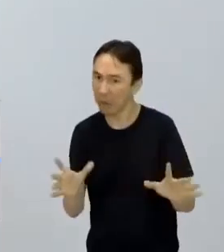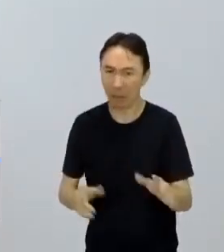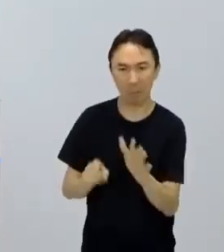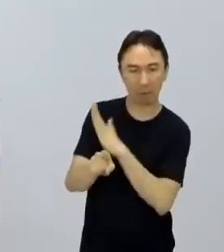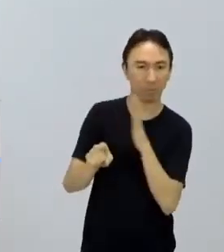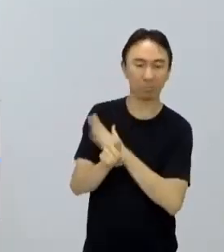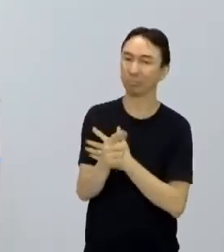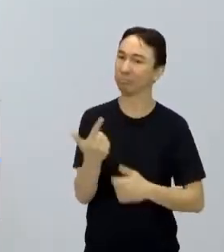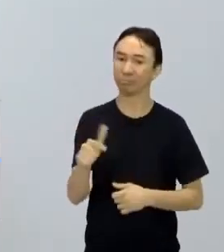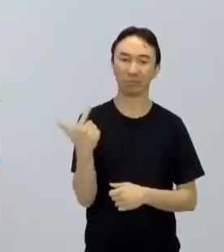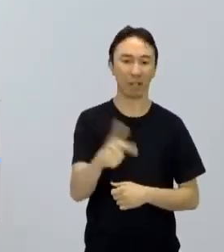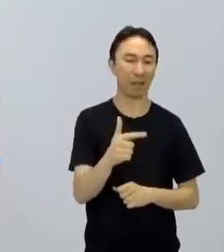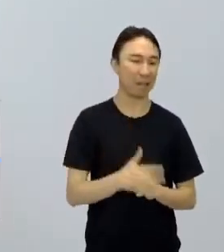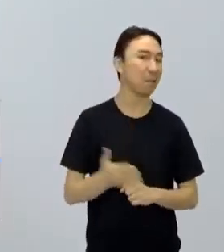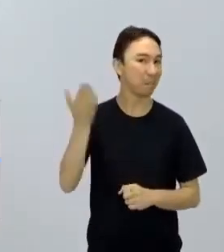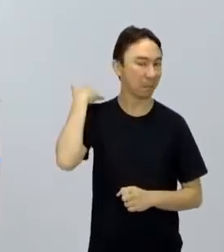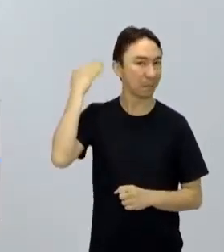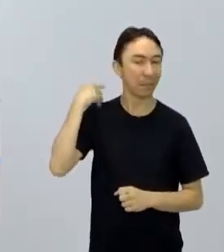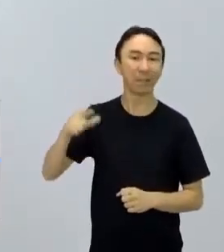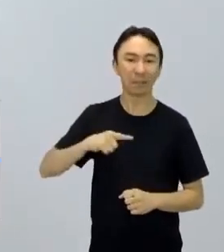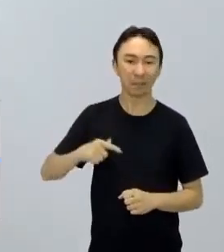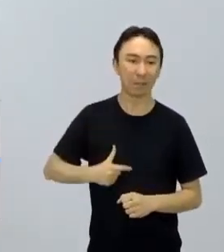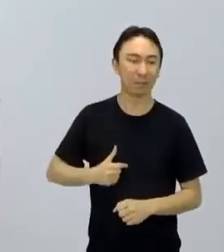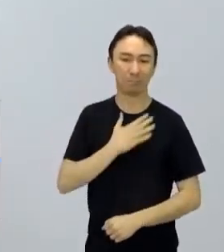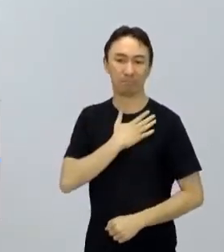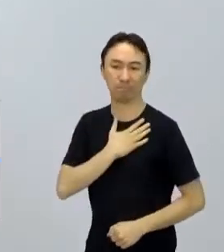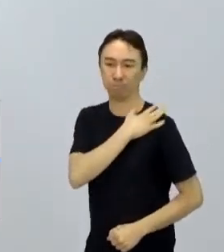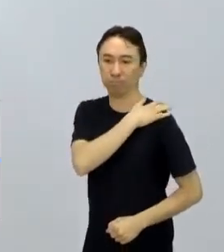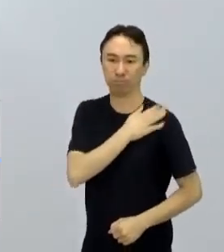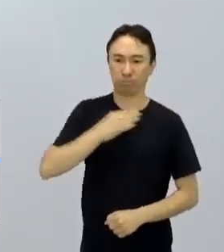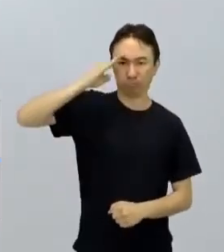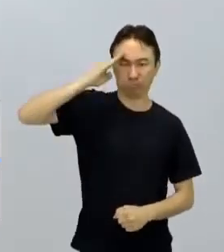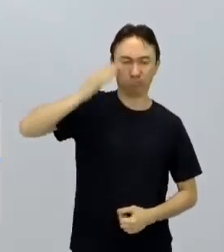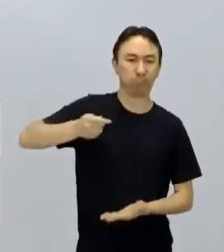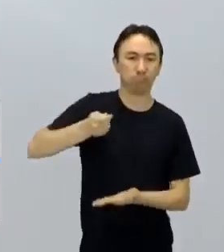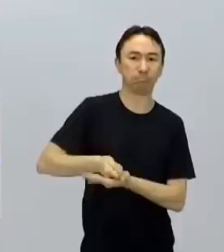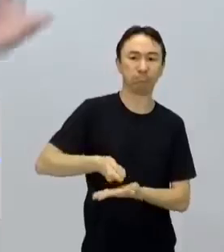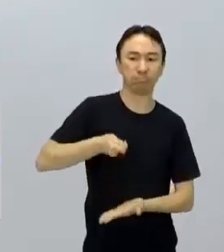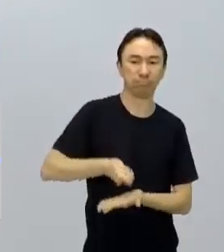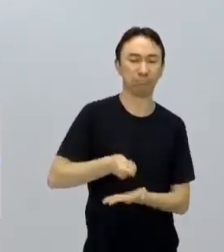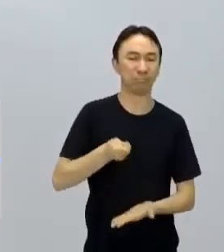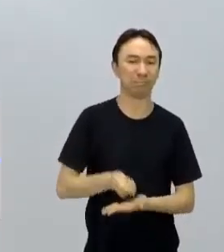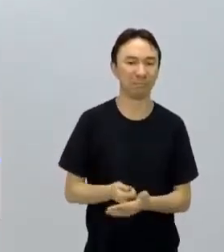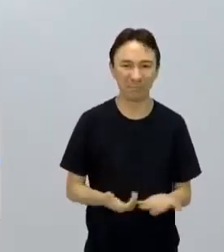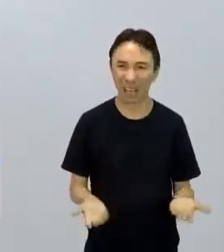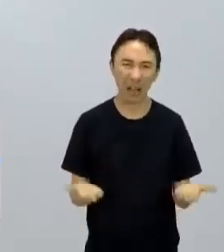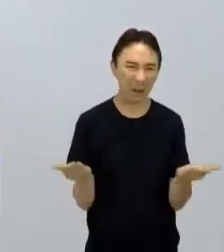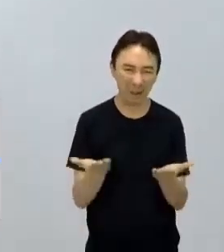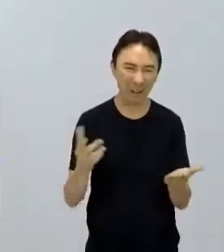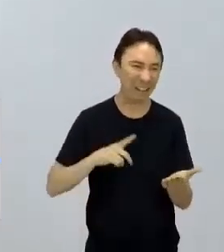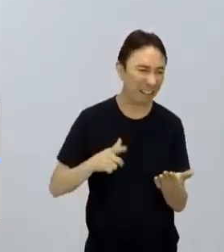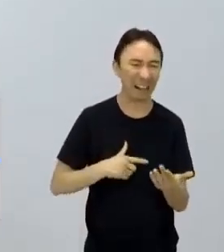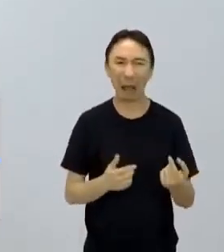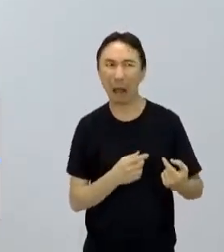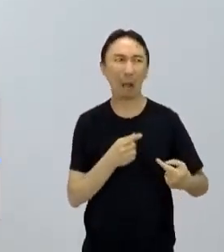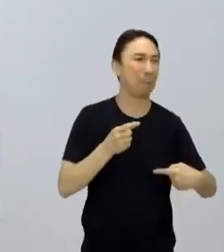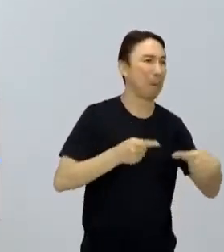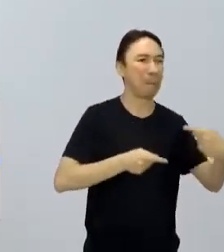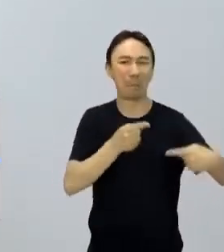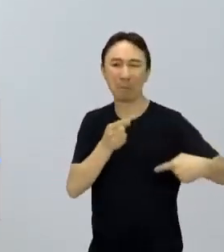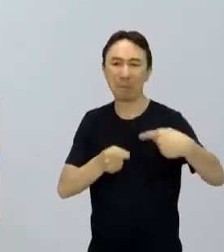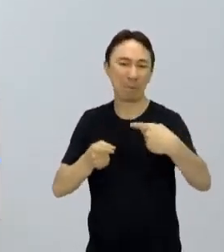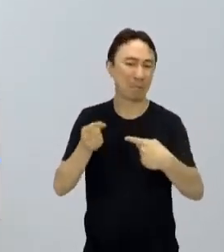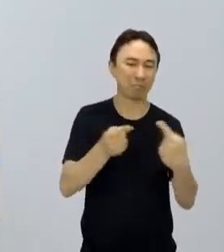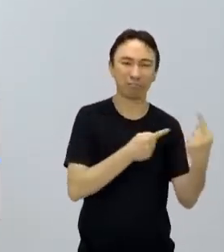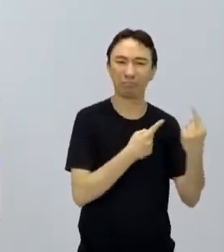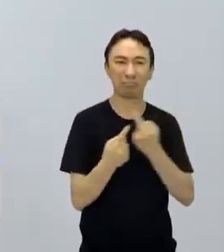justamente a época aí do regime militar, Ninguém perguntava se você queria, não. E agora tem todo esse debate aí com relação à vacina, que eu acho que todo